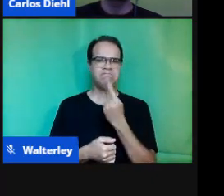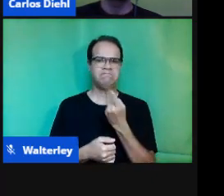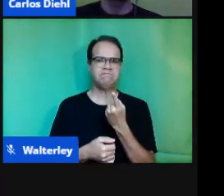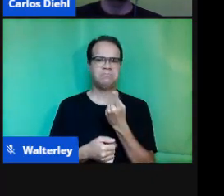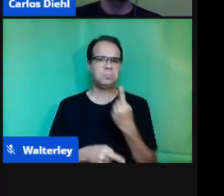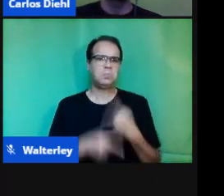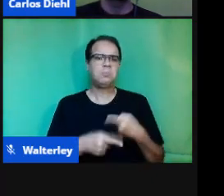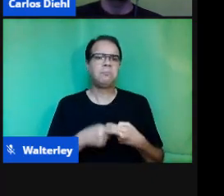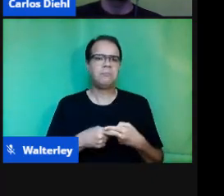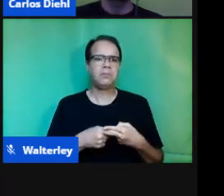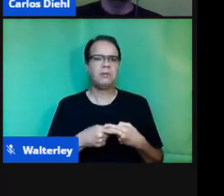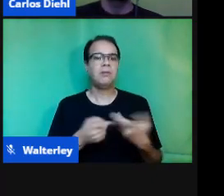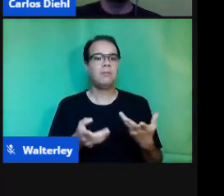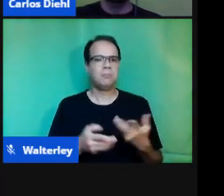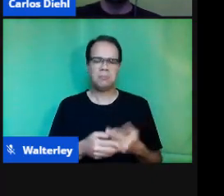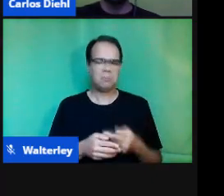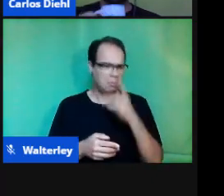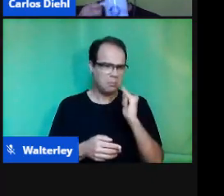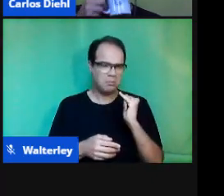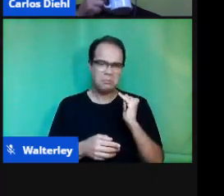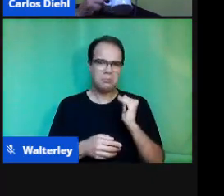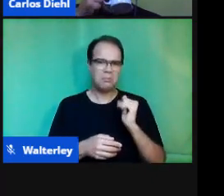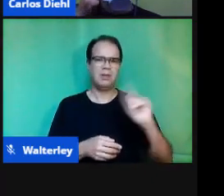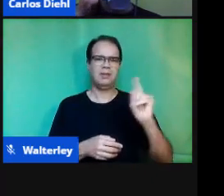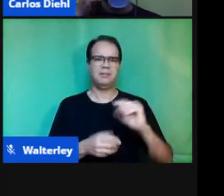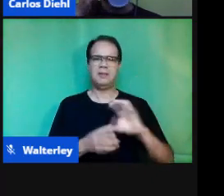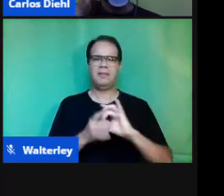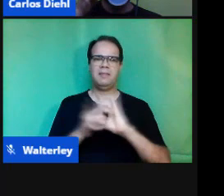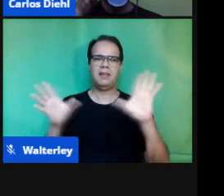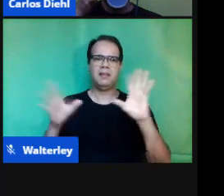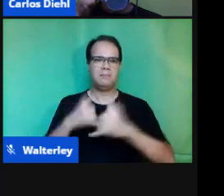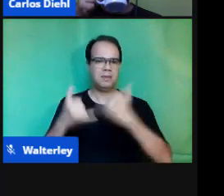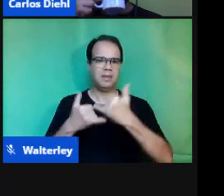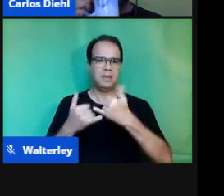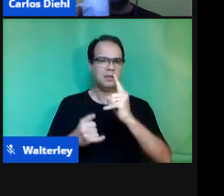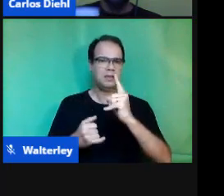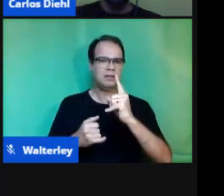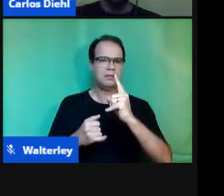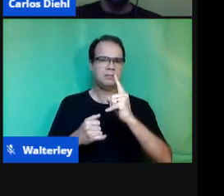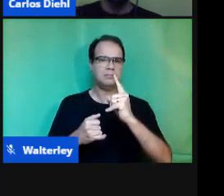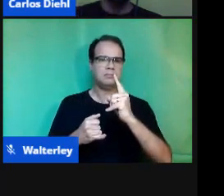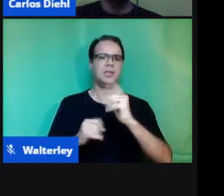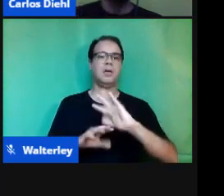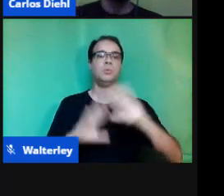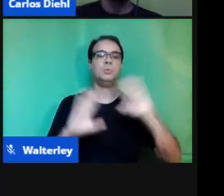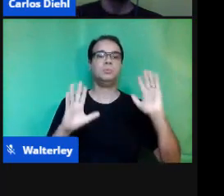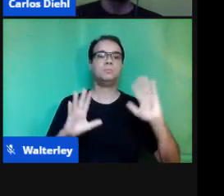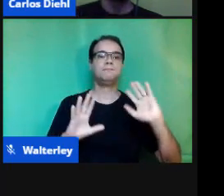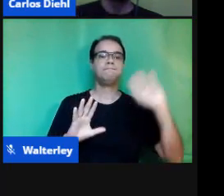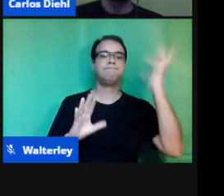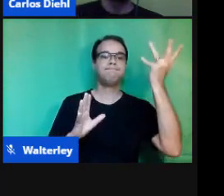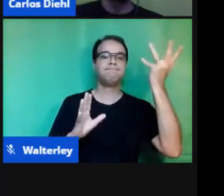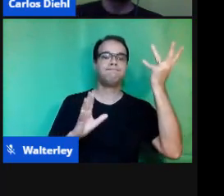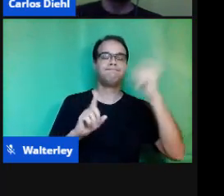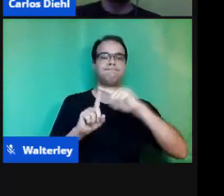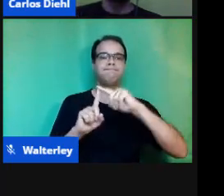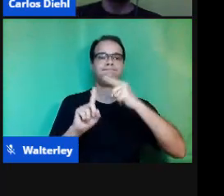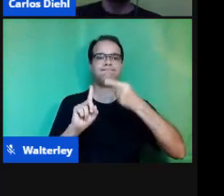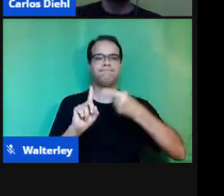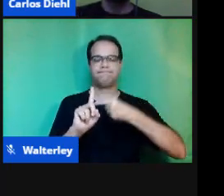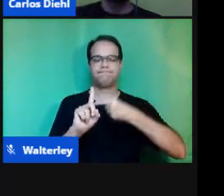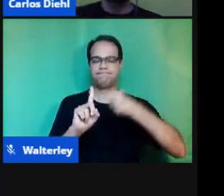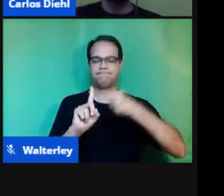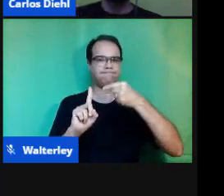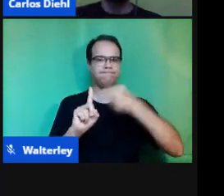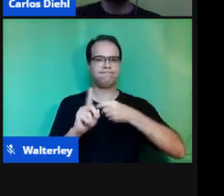pai não deixava. Aí, eu com 14 anos já fui mãe e acabou a infância. Como é que foi essa história de ser mãe? A